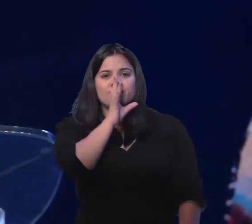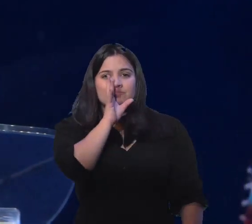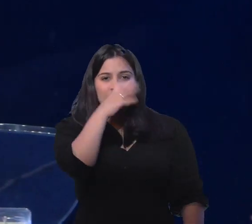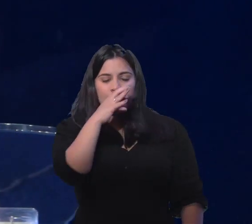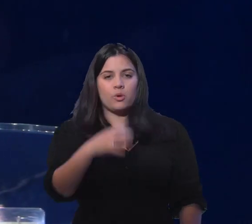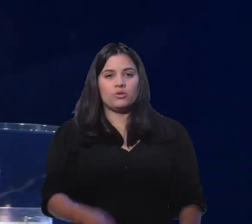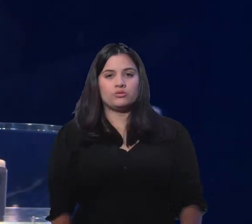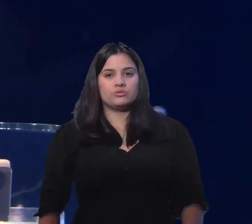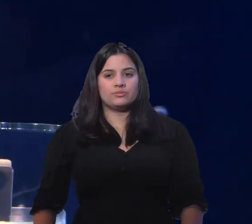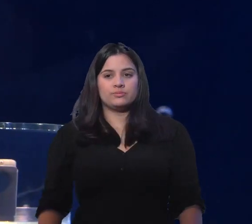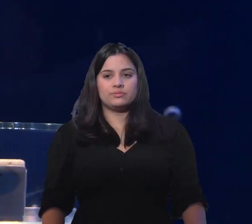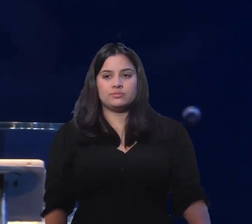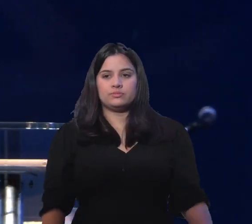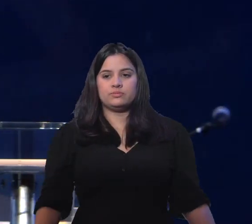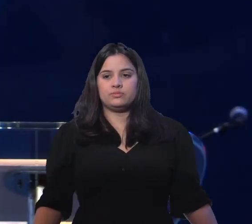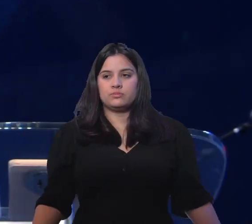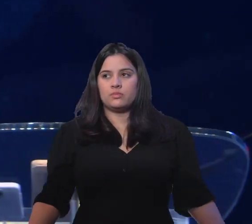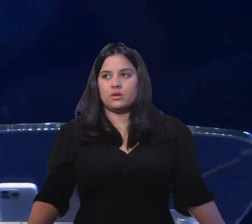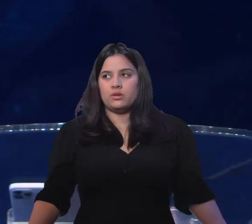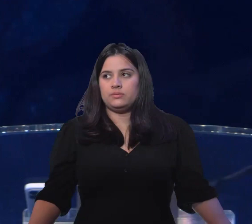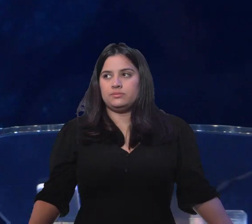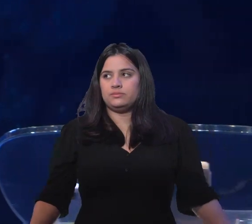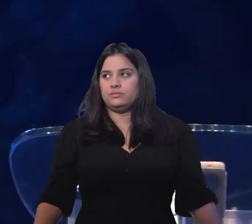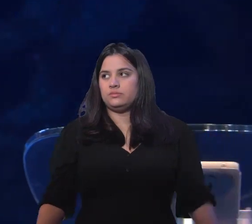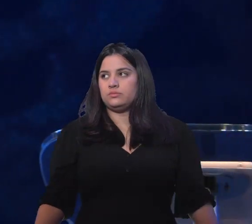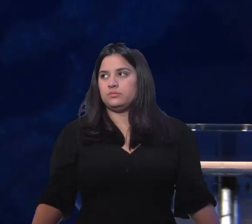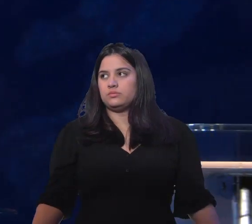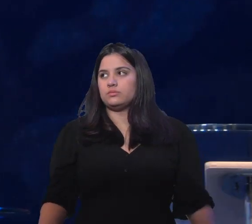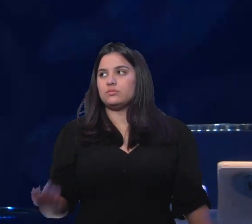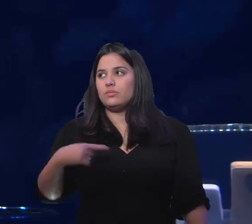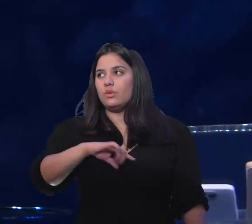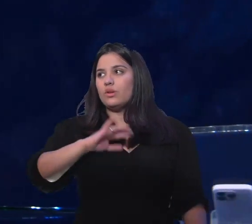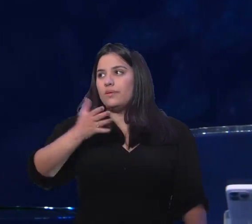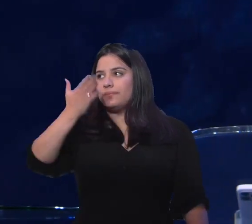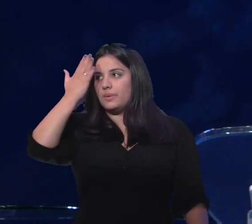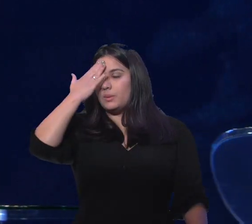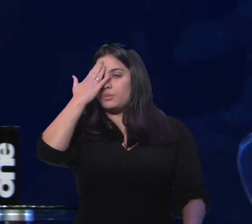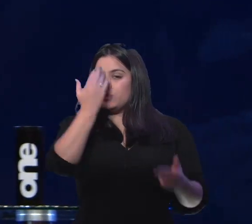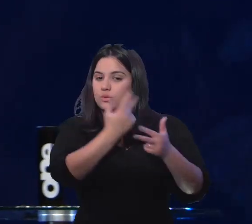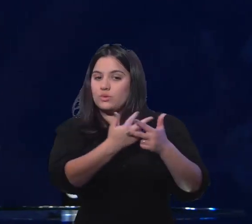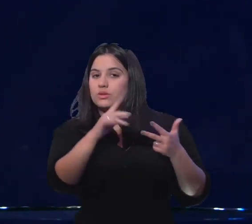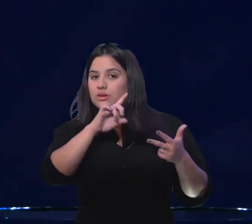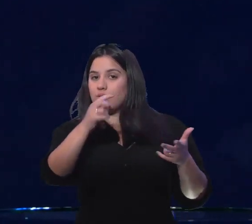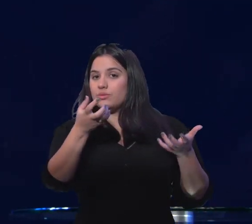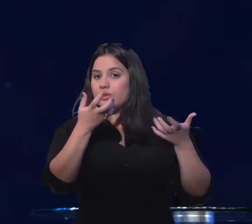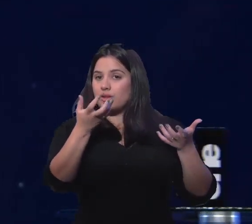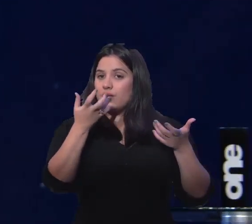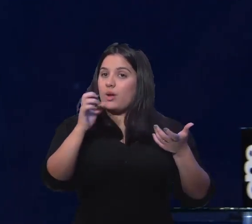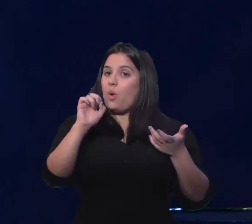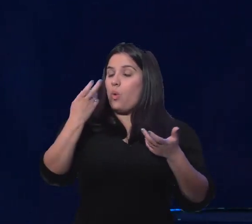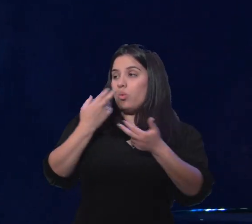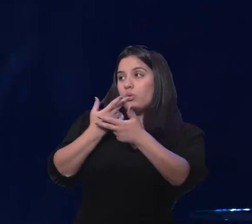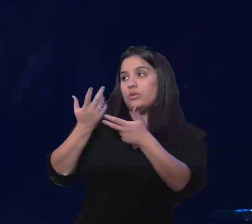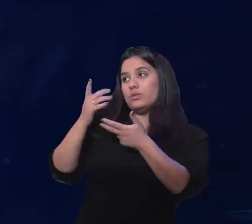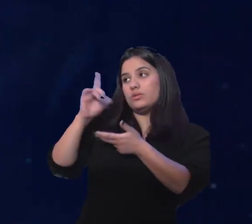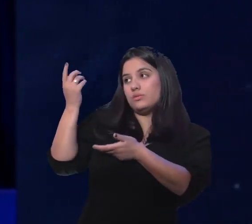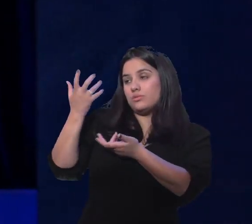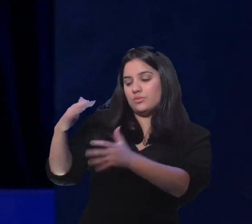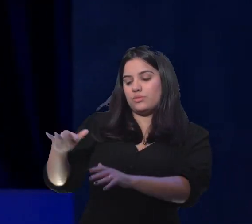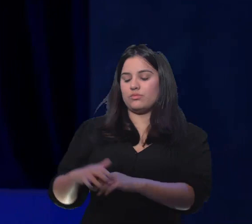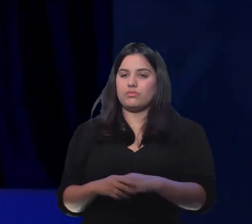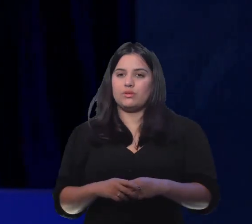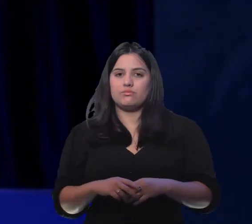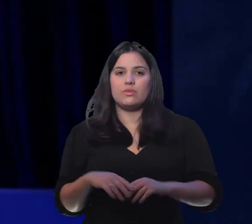gente sabe aquilo que o Senhor pede a gente para fazer ou para deixar de fazer. Talvez tenha algo ali que você já sentiu Deus falando